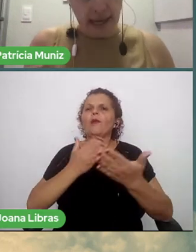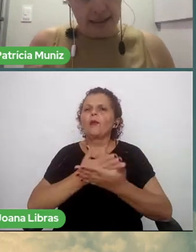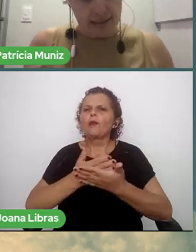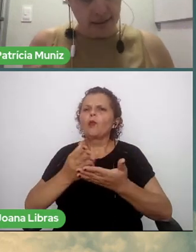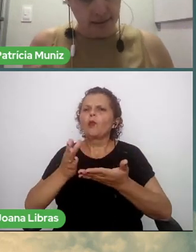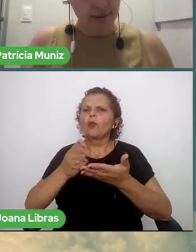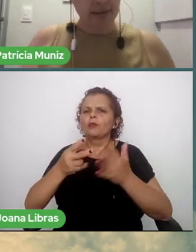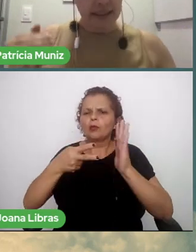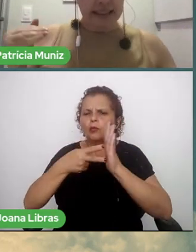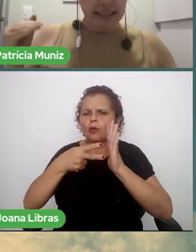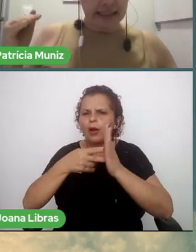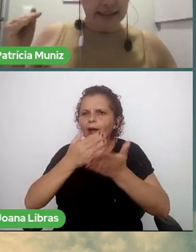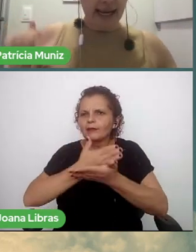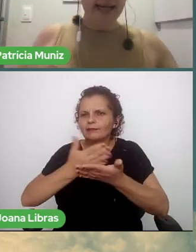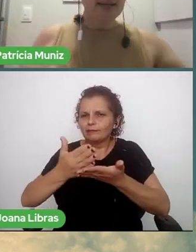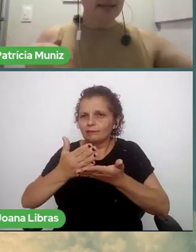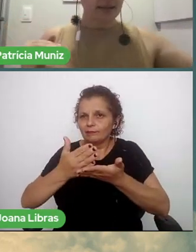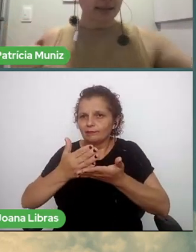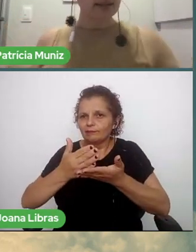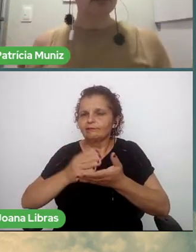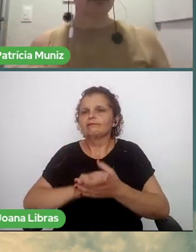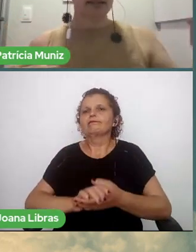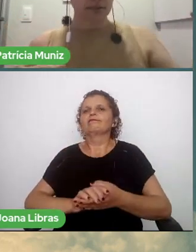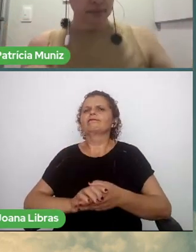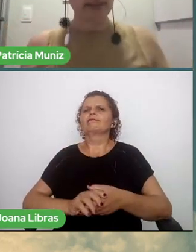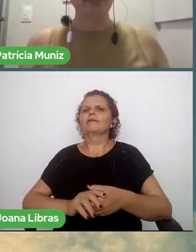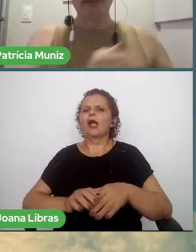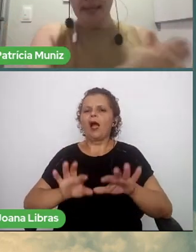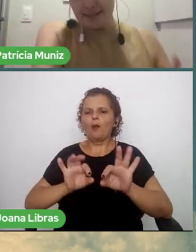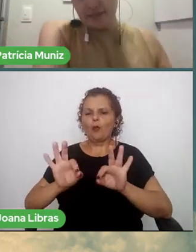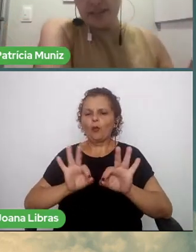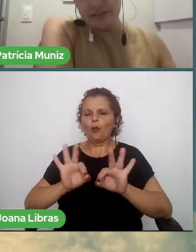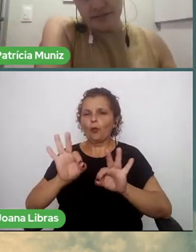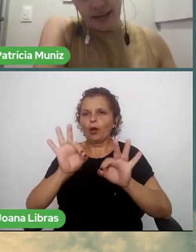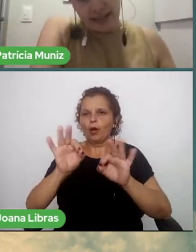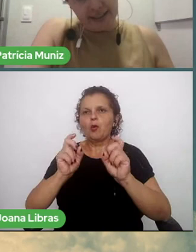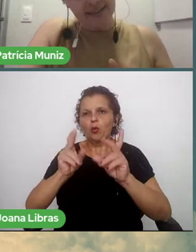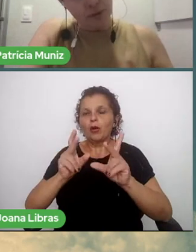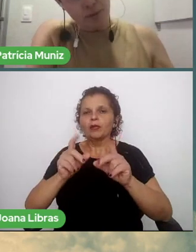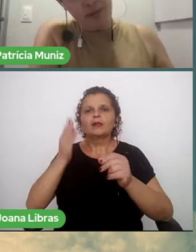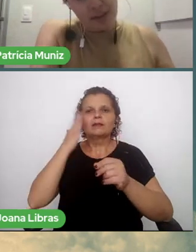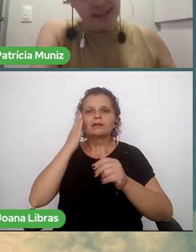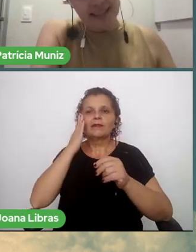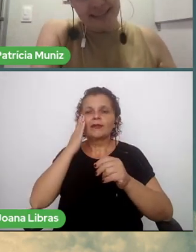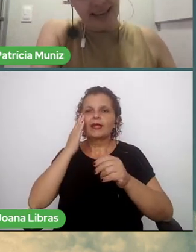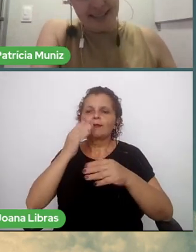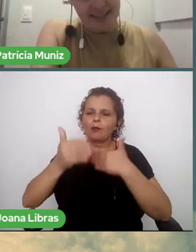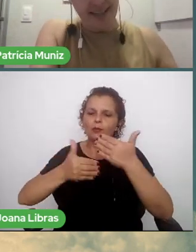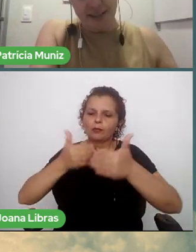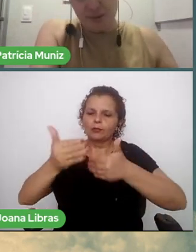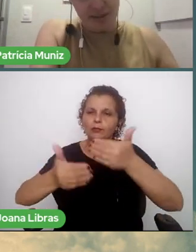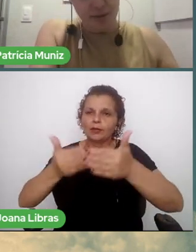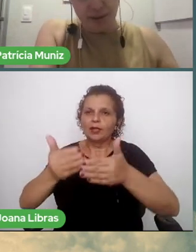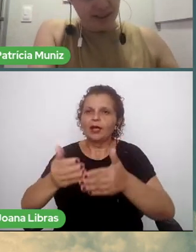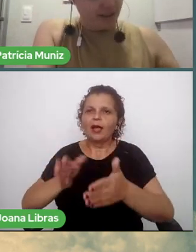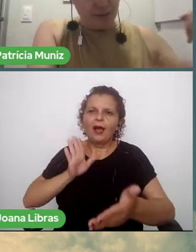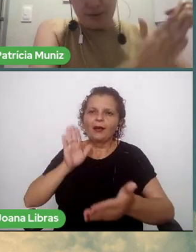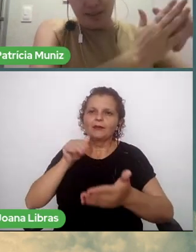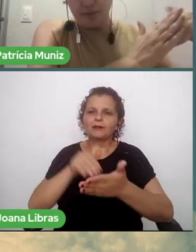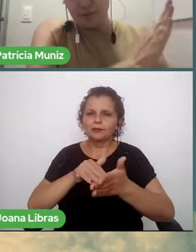card nasce? Aí ele nasce aqui, e aí beleza, aí você vai, do momento que o card nasce lá na